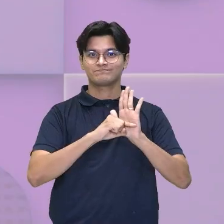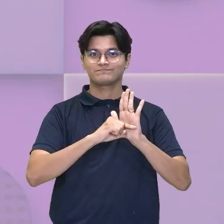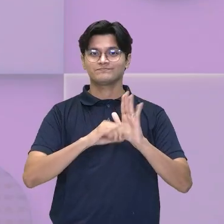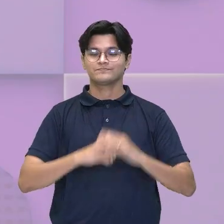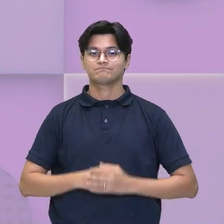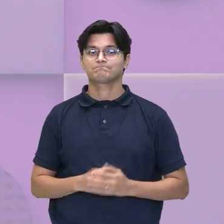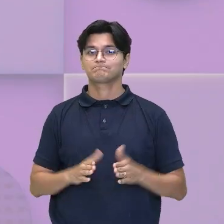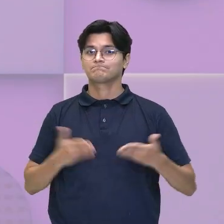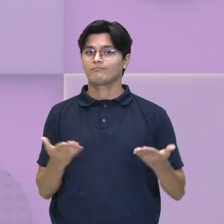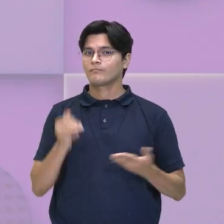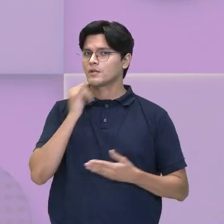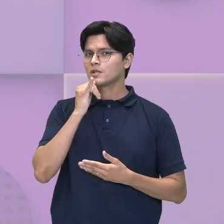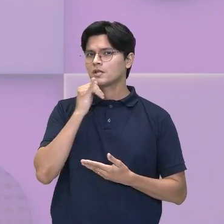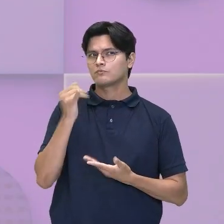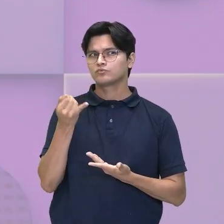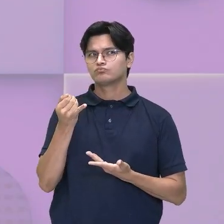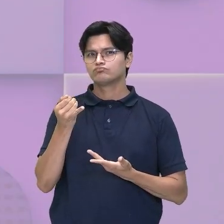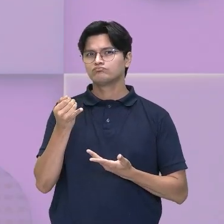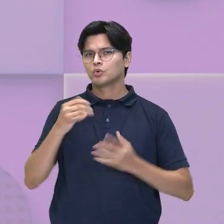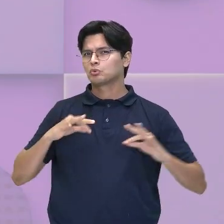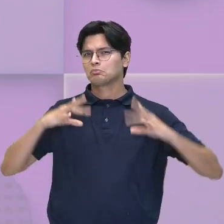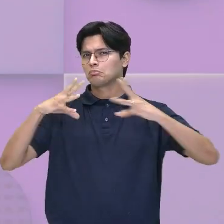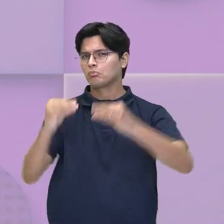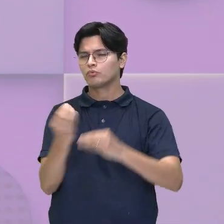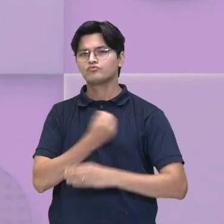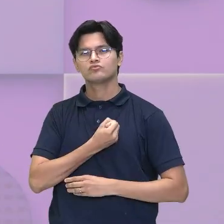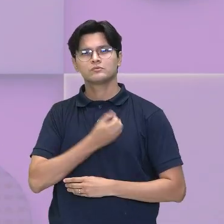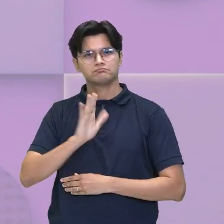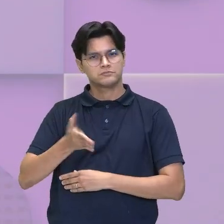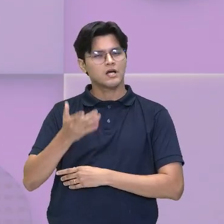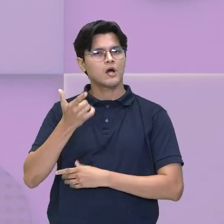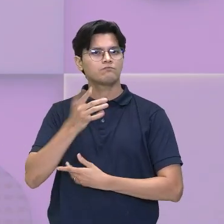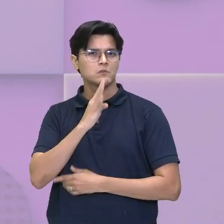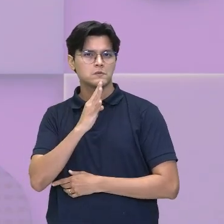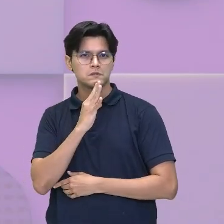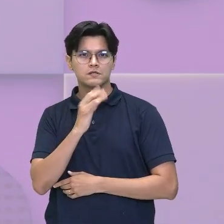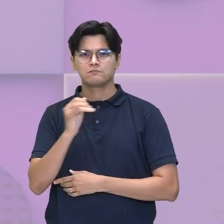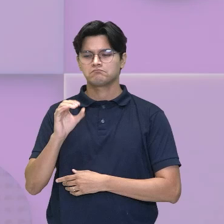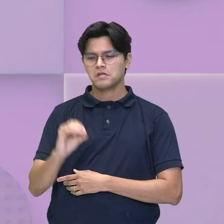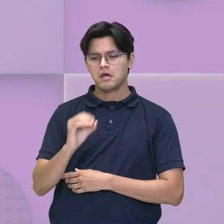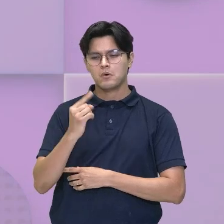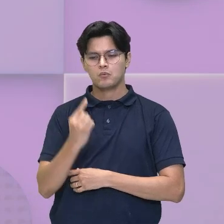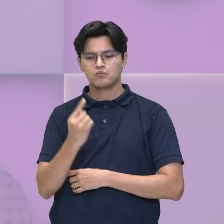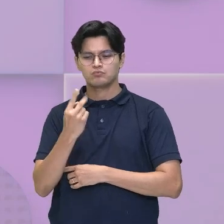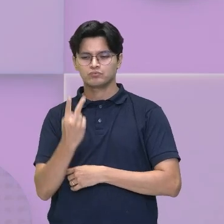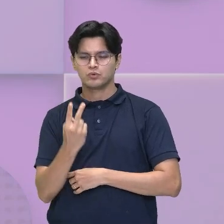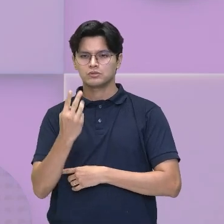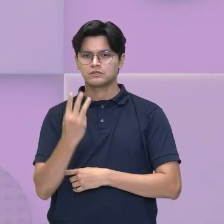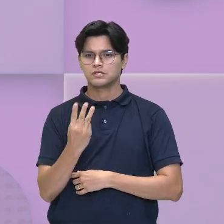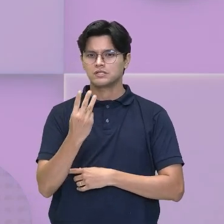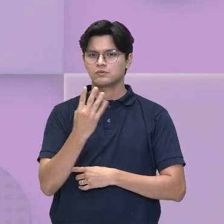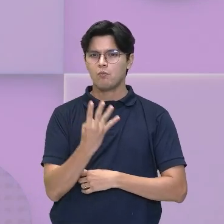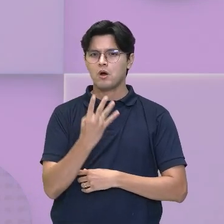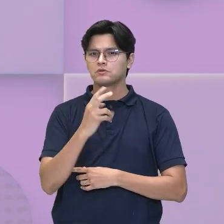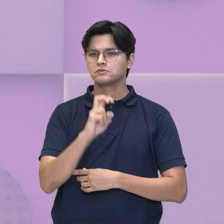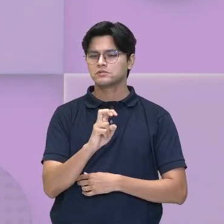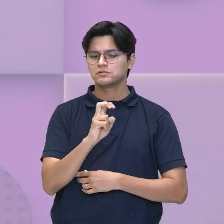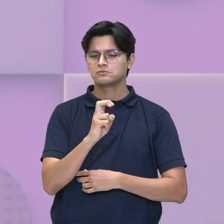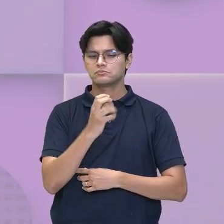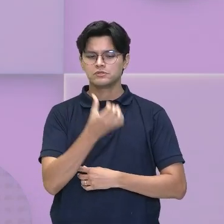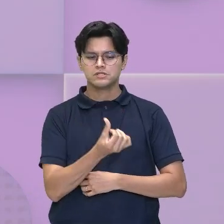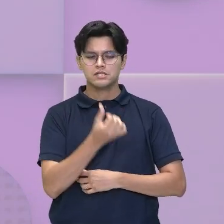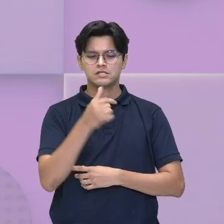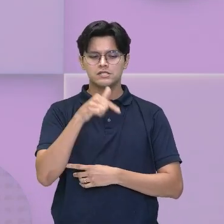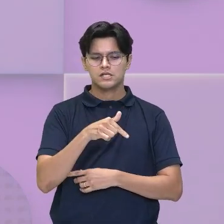gente já conhece, 0, 1, 2, 3, 4, 5, 6, 7, 8, 9, 10,